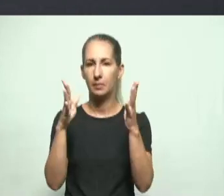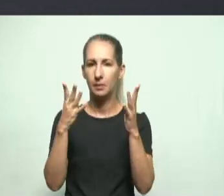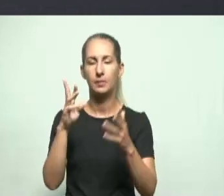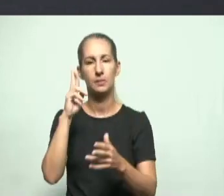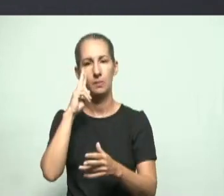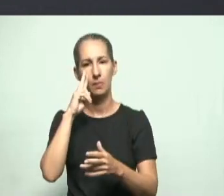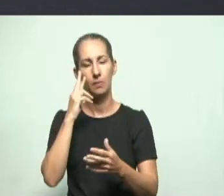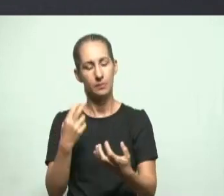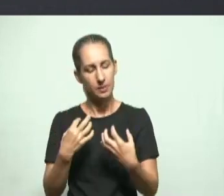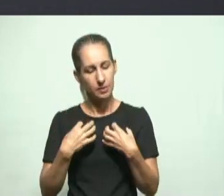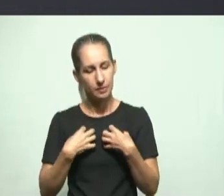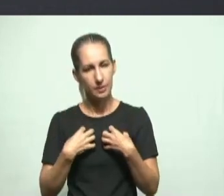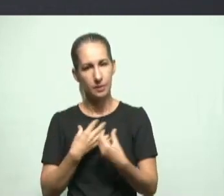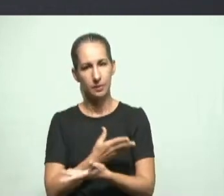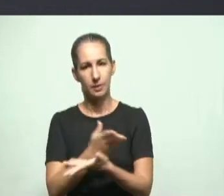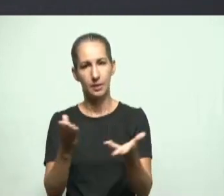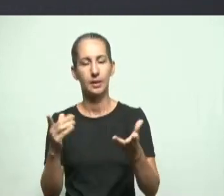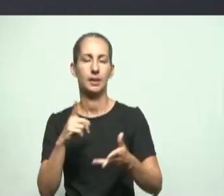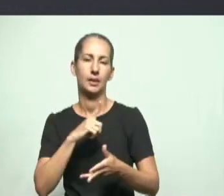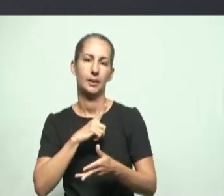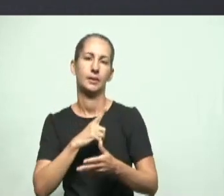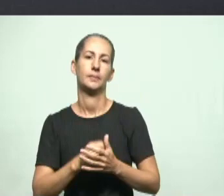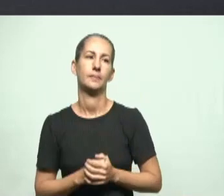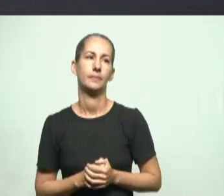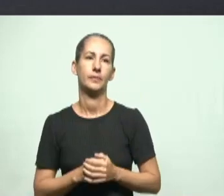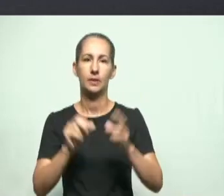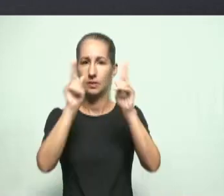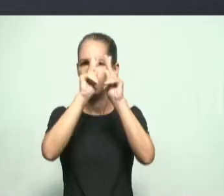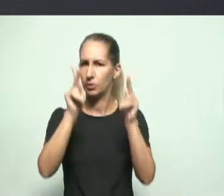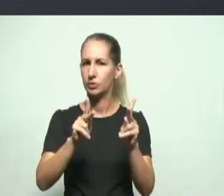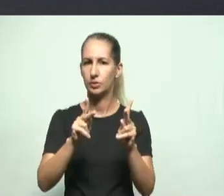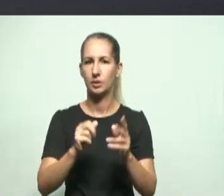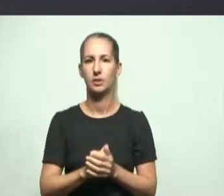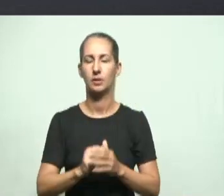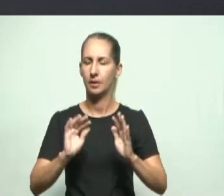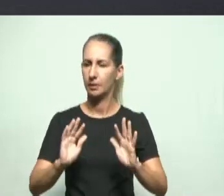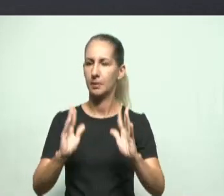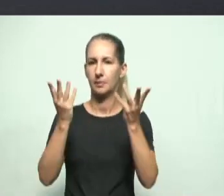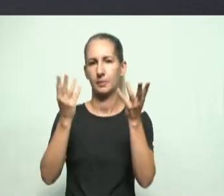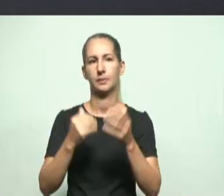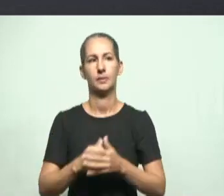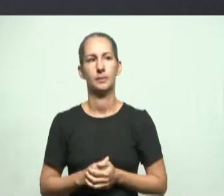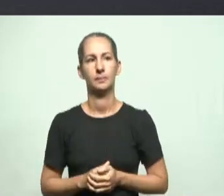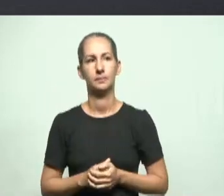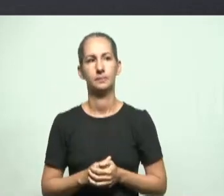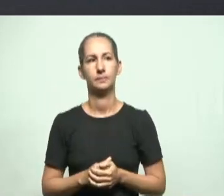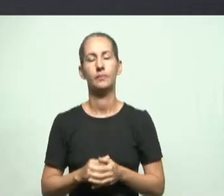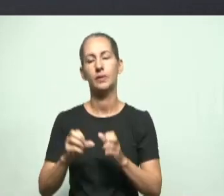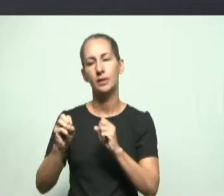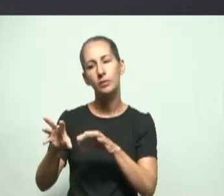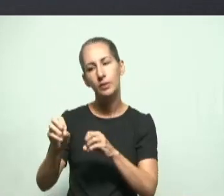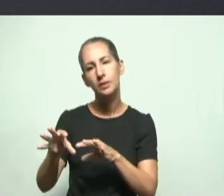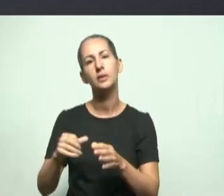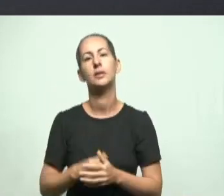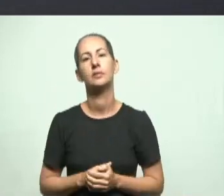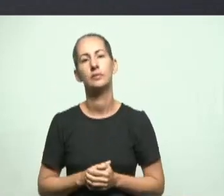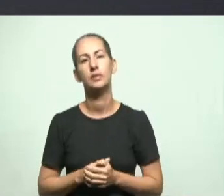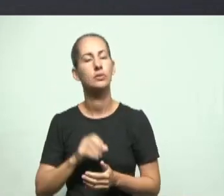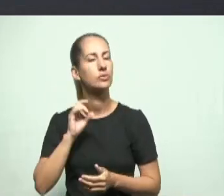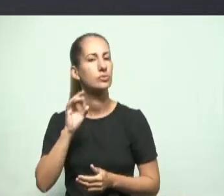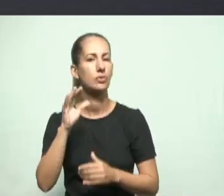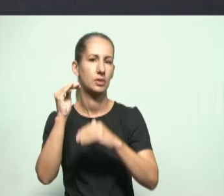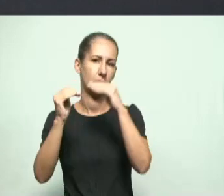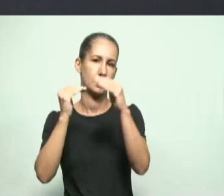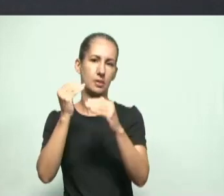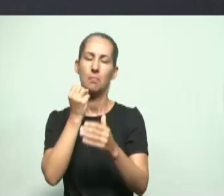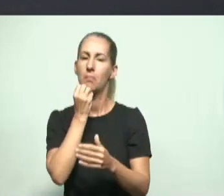Robson, pela sensibilidade que Vossa Excelência teve a esse projeto, que toda a campanha educativa ela só vem a trazer